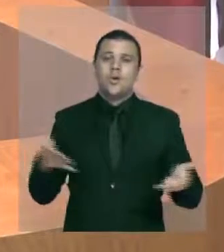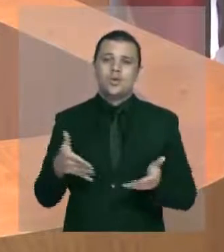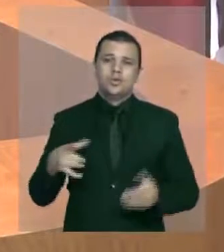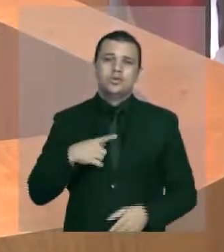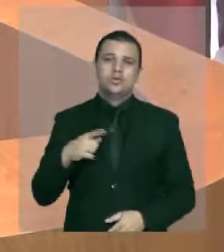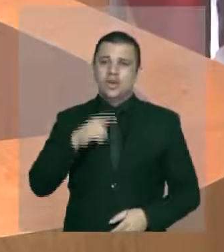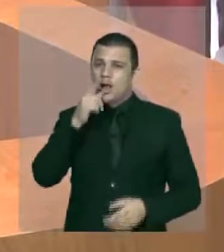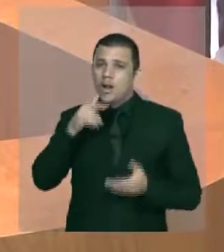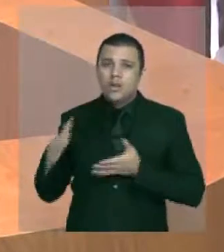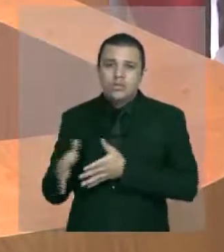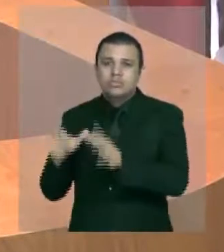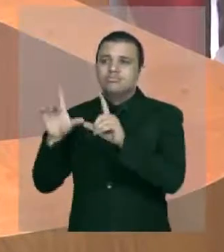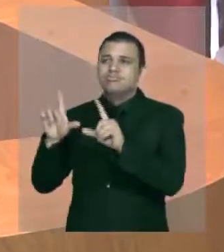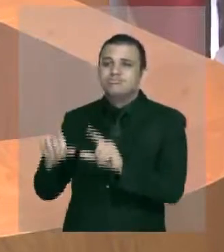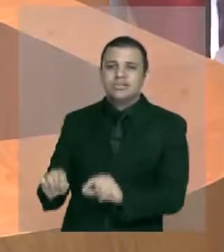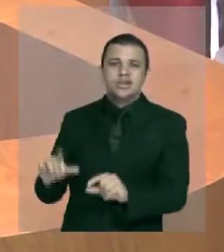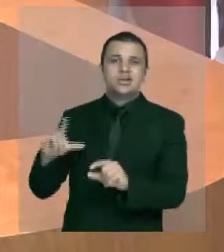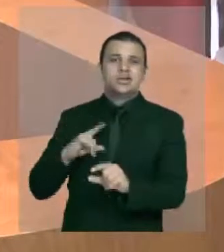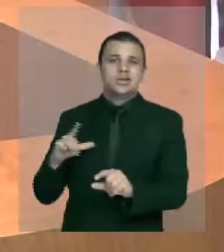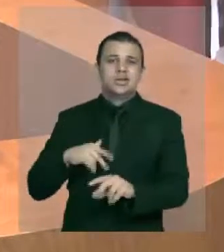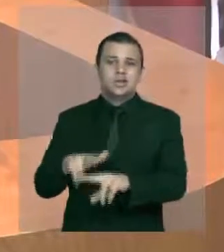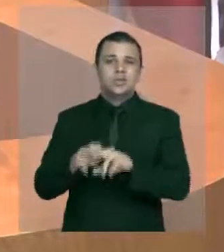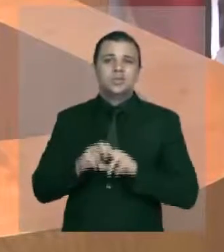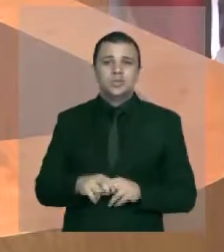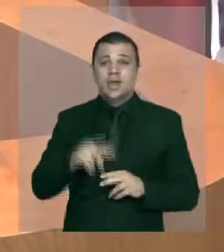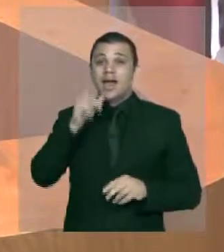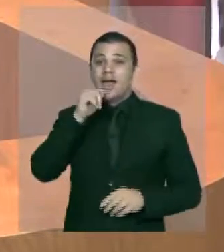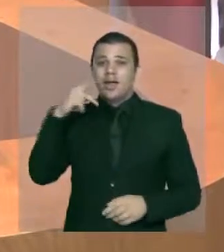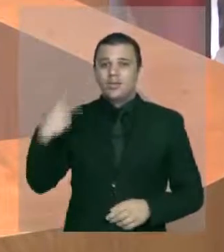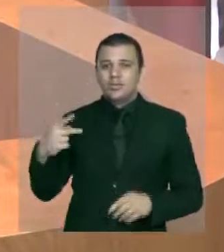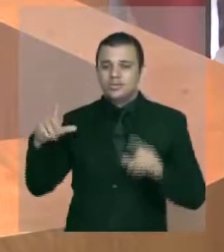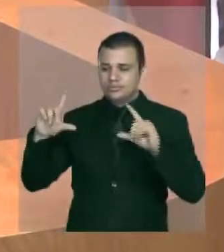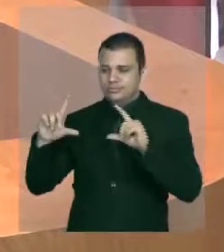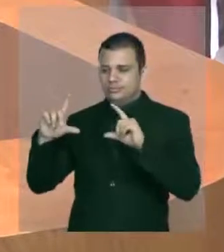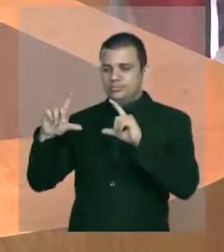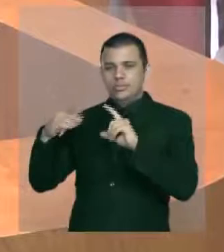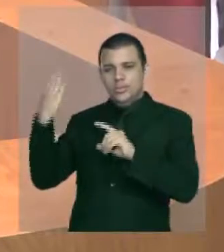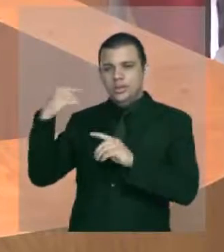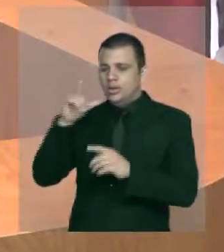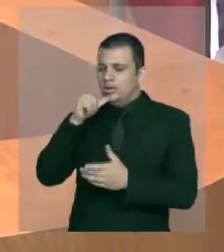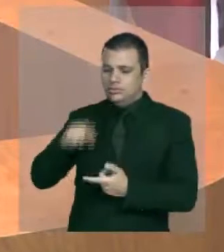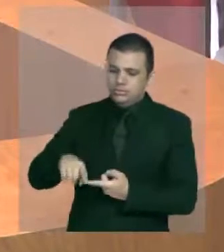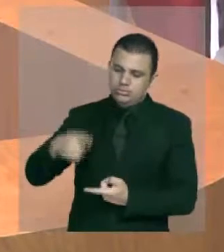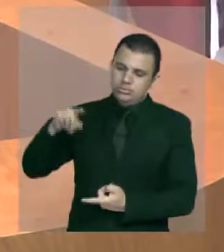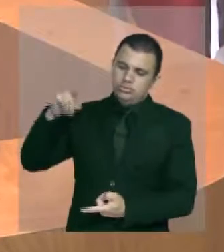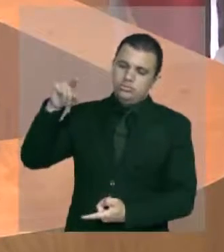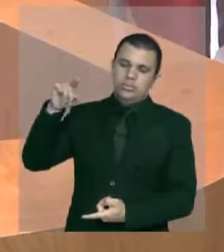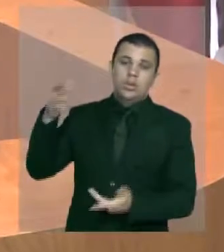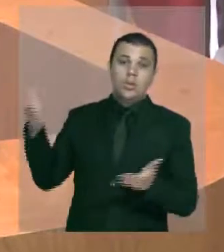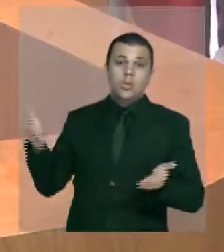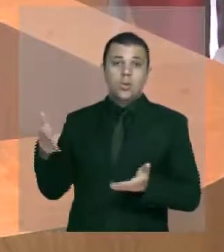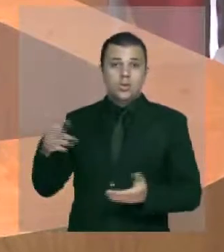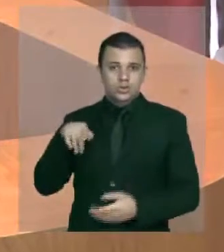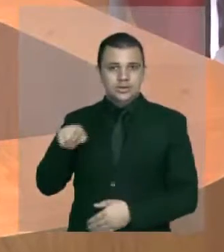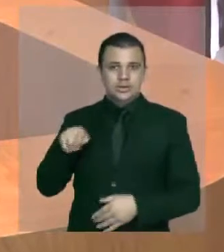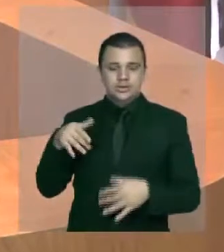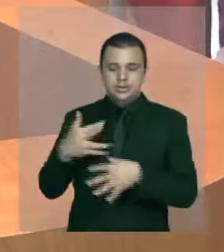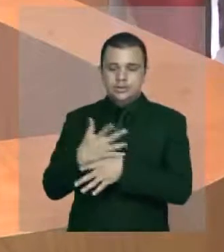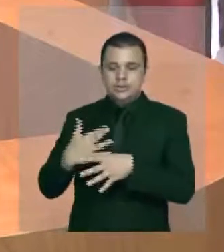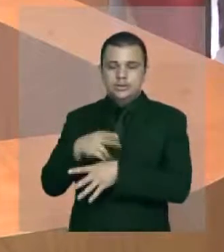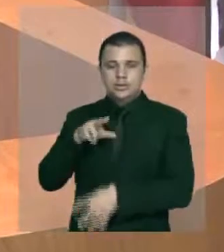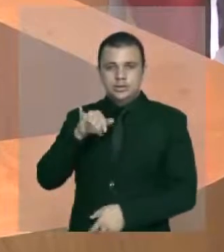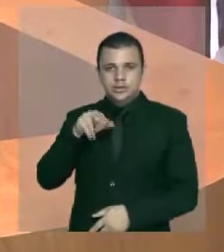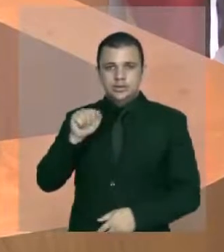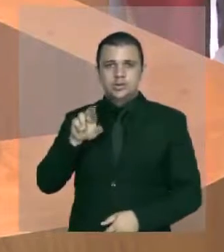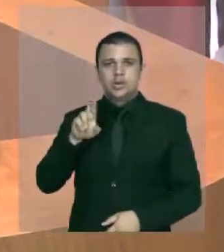do rio que faz com que a lâmina d'água que hoje tem no município de Nina Rodrigues, onde é feita a